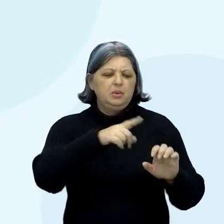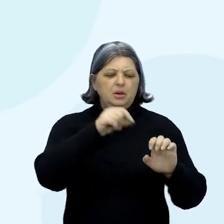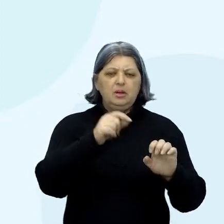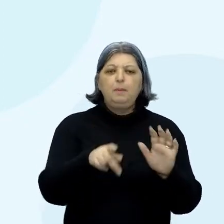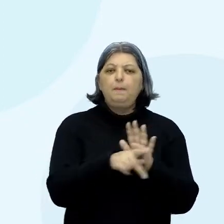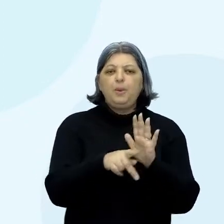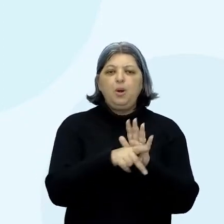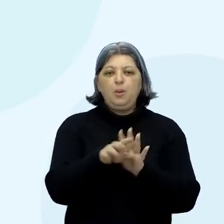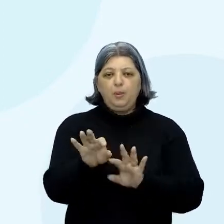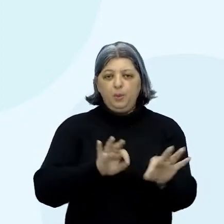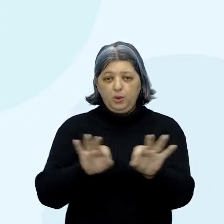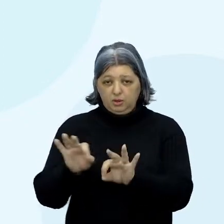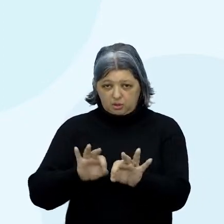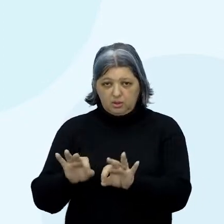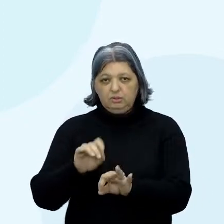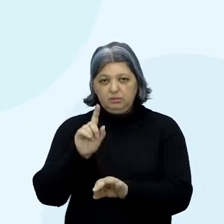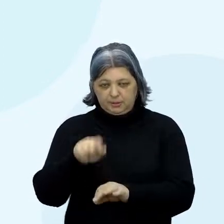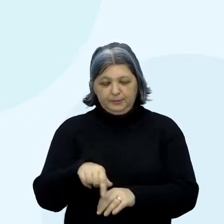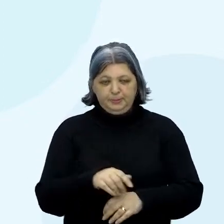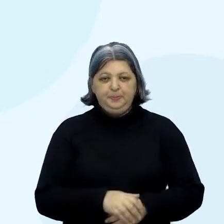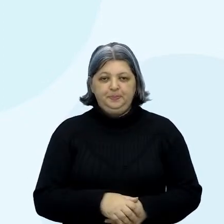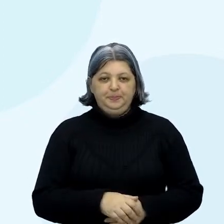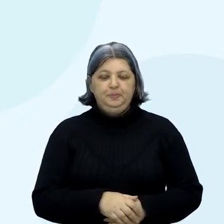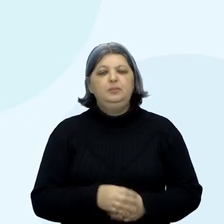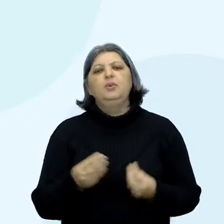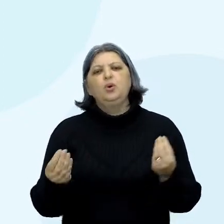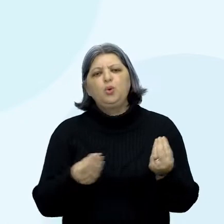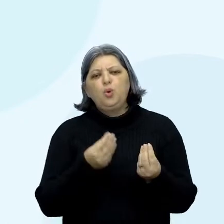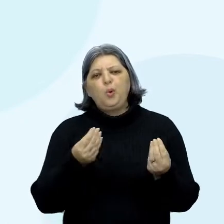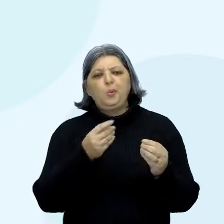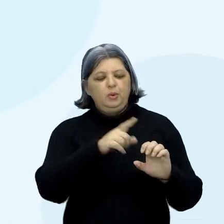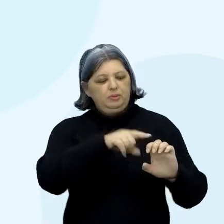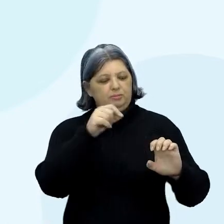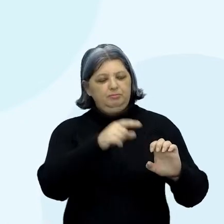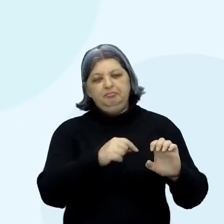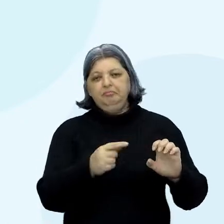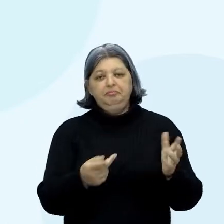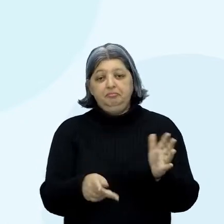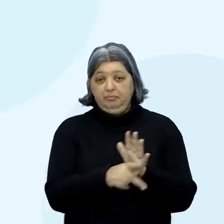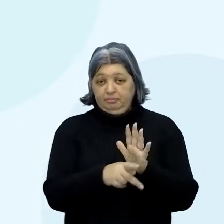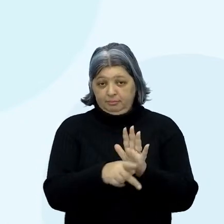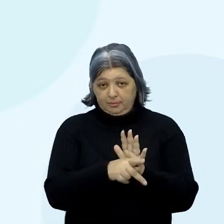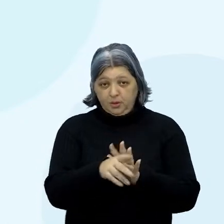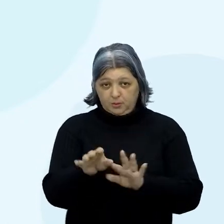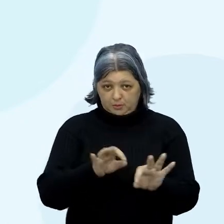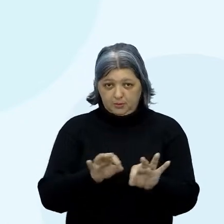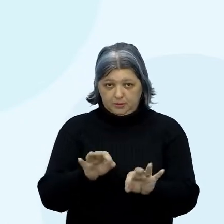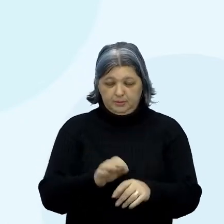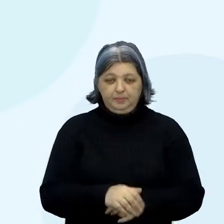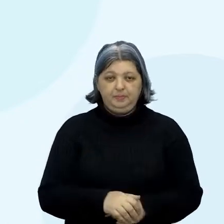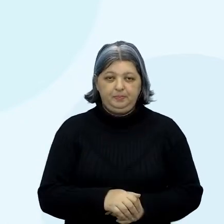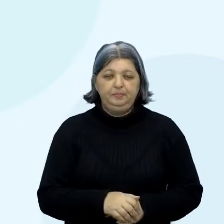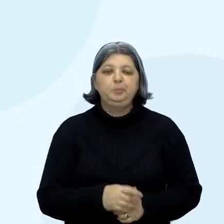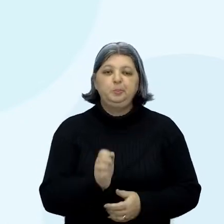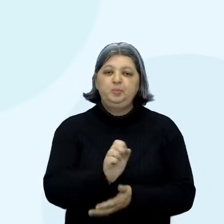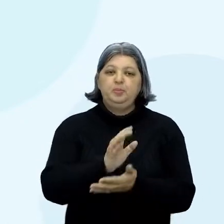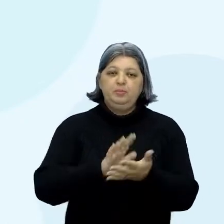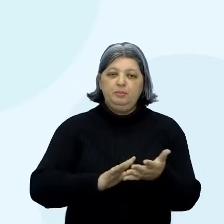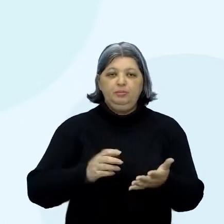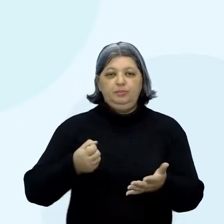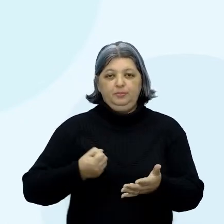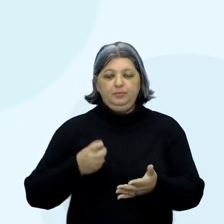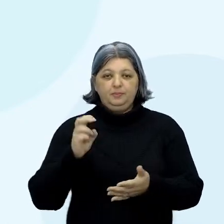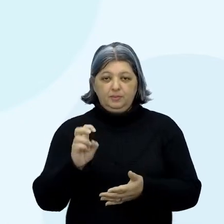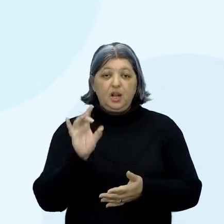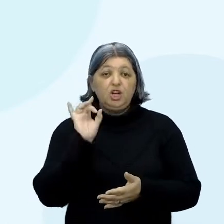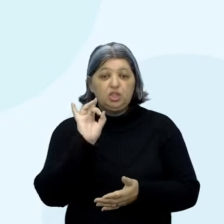nossos projetos? É isso. Como vamos ser empreendedores do nosso projeto? O objetivo dessa atividade 5, que hoje é só